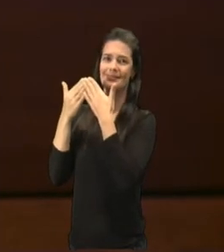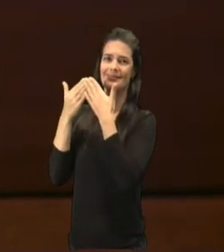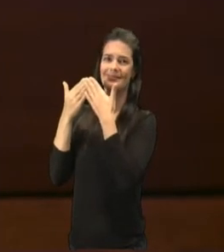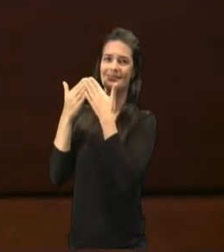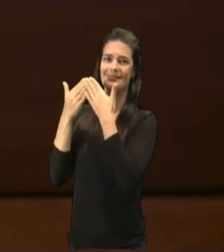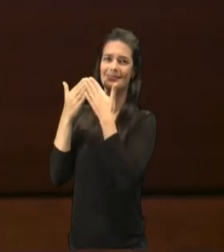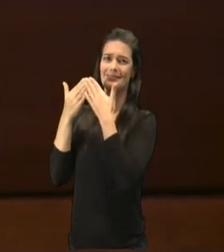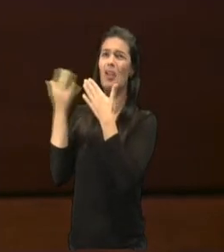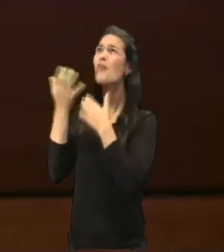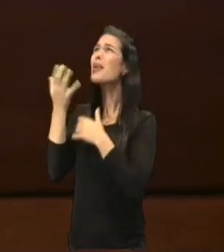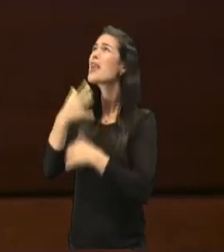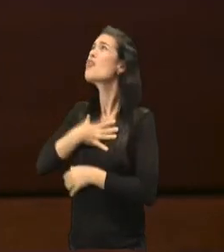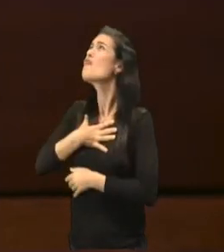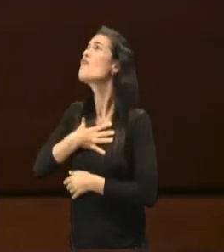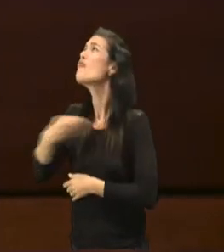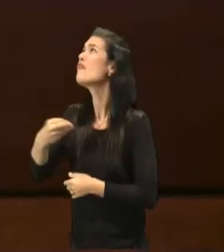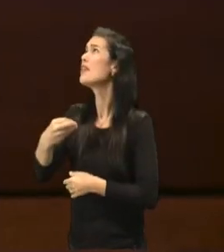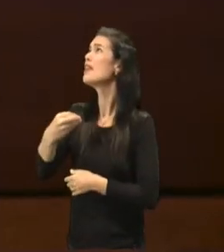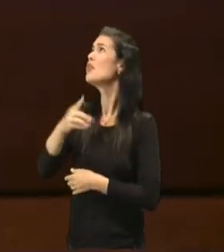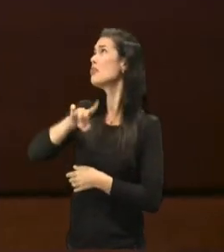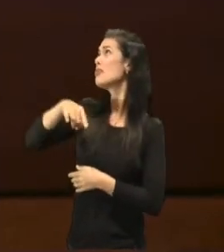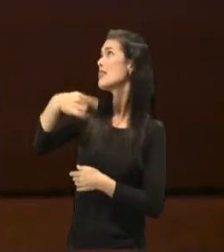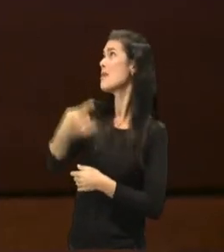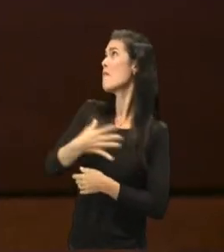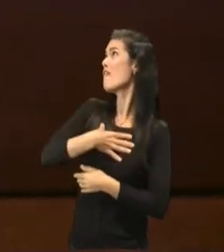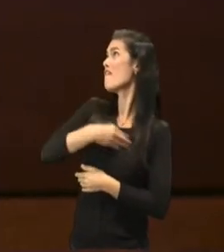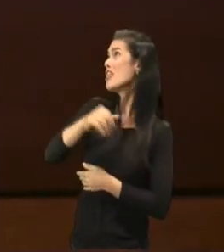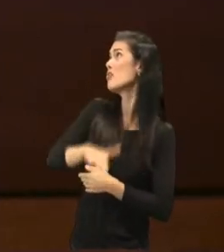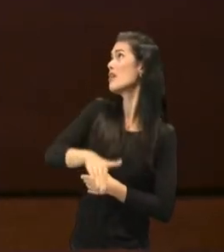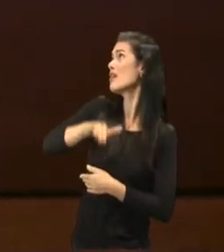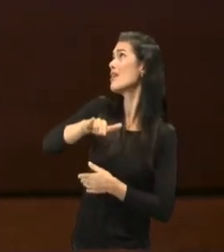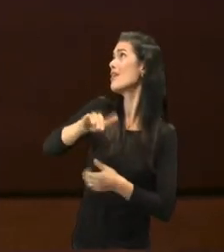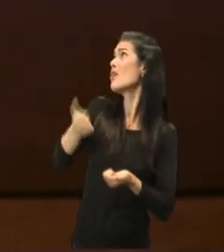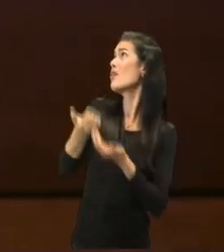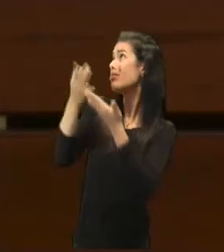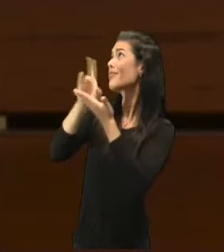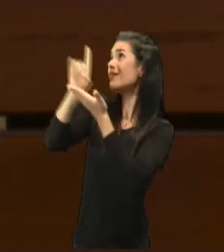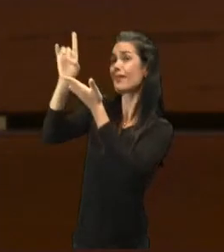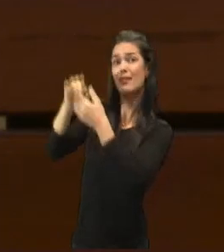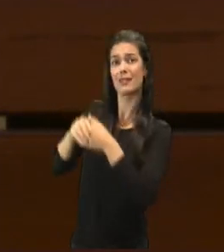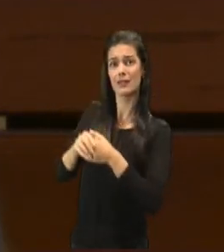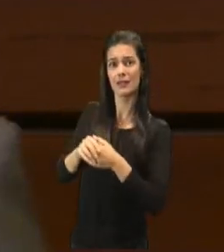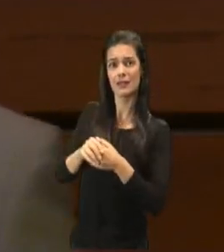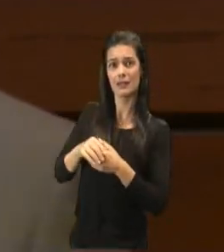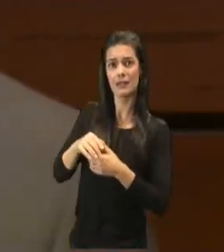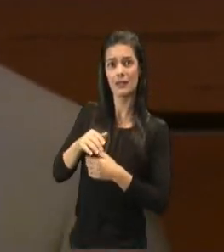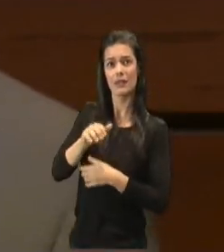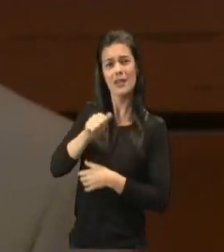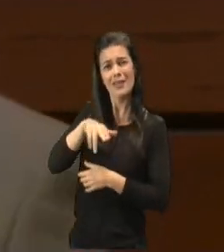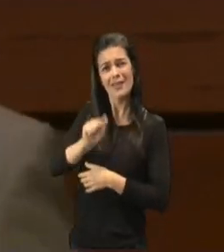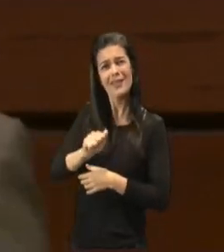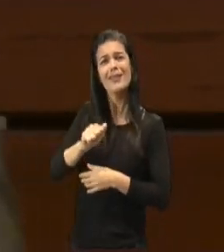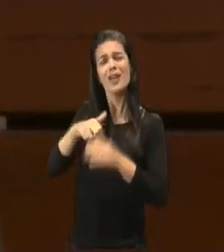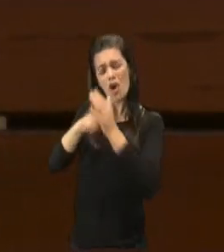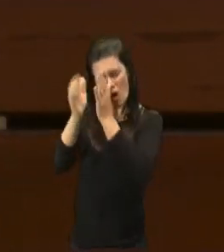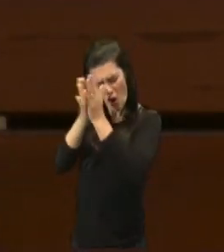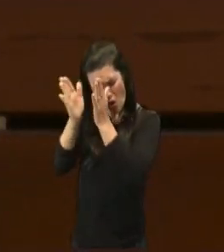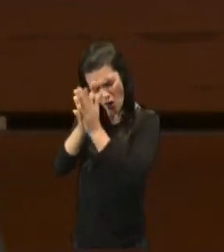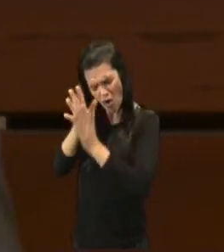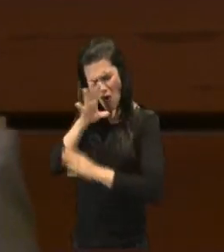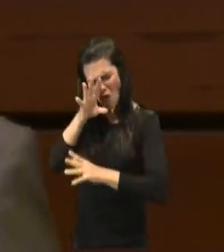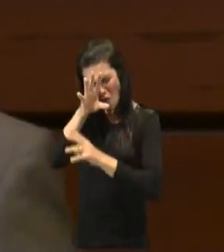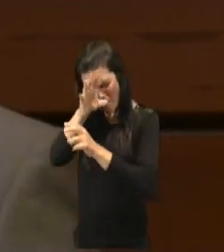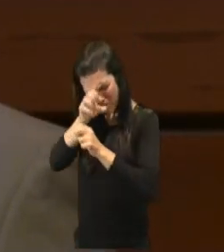filho, e este filho será entregue ao Senhor, será dedicado ao Senhor. E esta mulher ora com todo o seu coração, com toda a sua força,